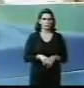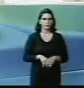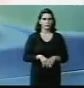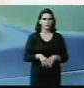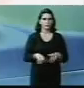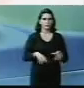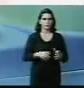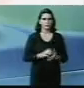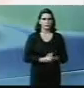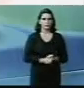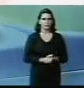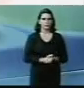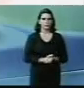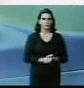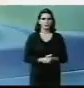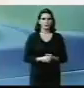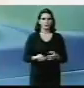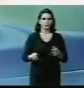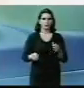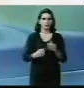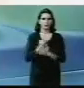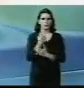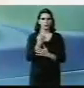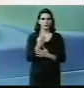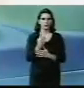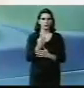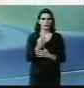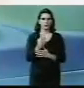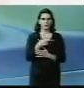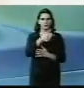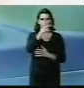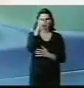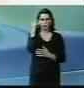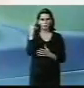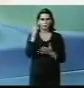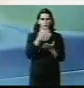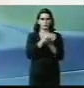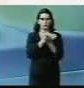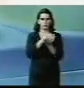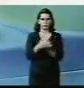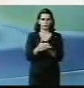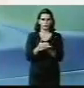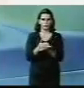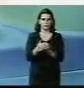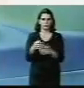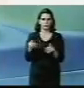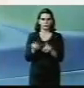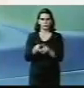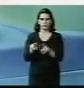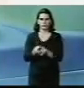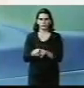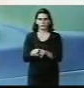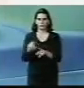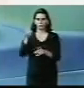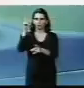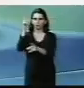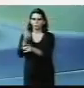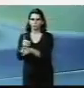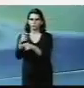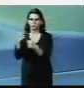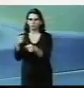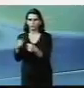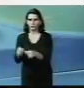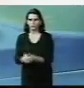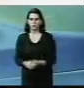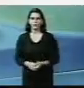acompanhando o slide, é criar a seção entre o cliente de origem e o servidor de destino. Então,